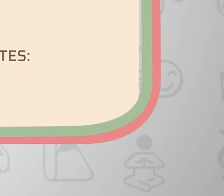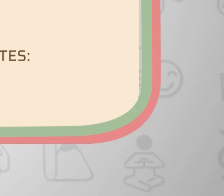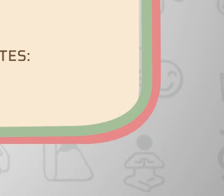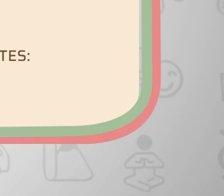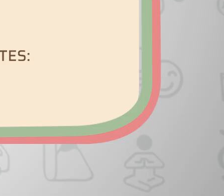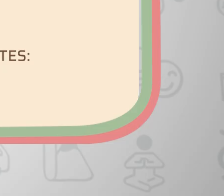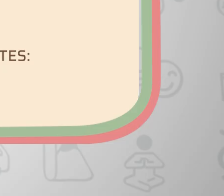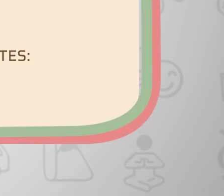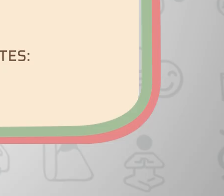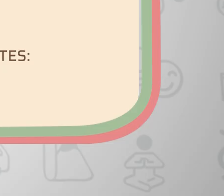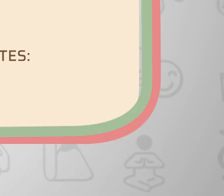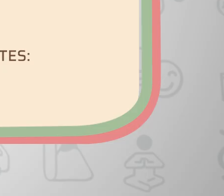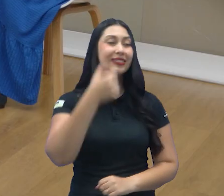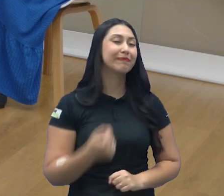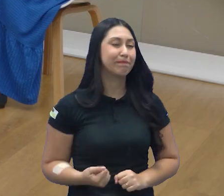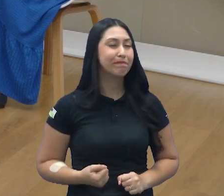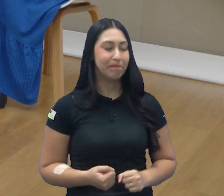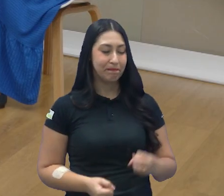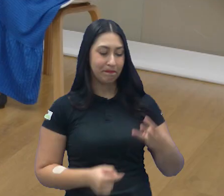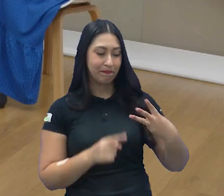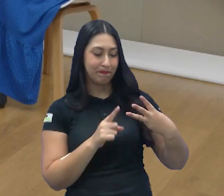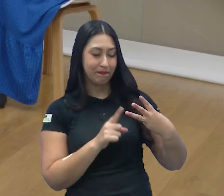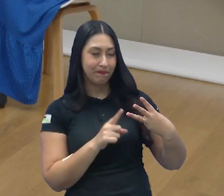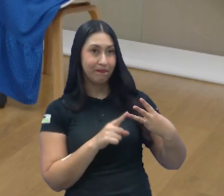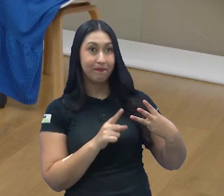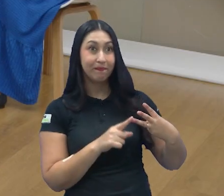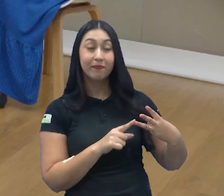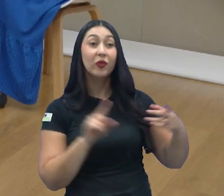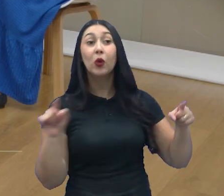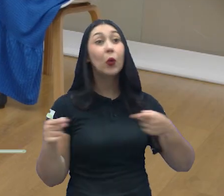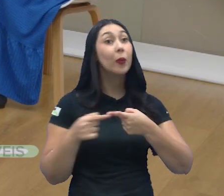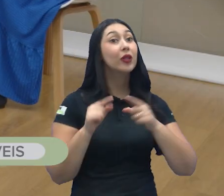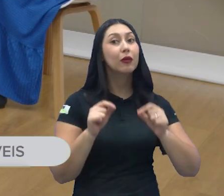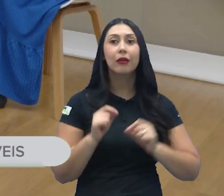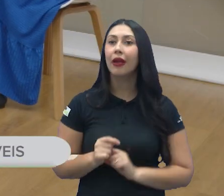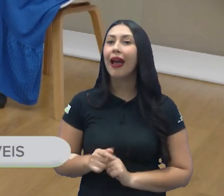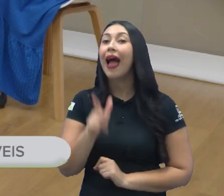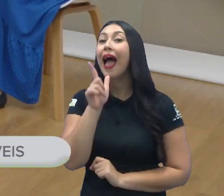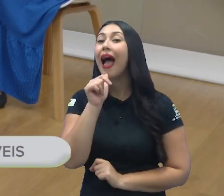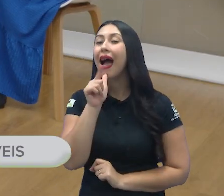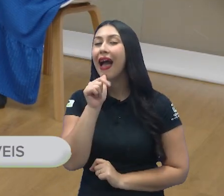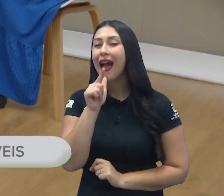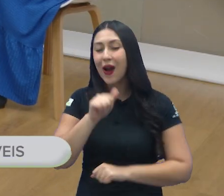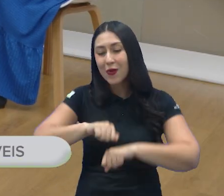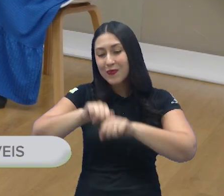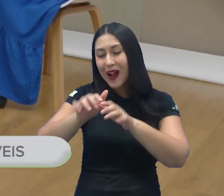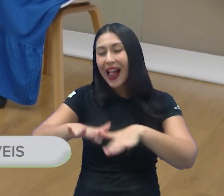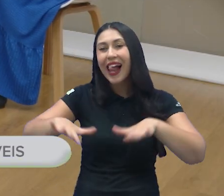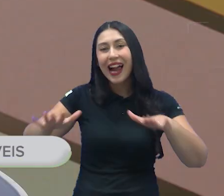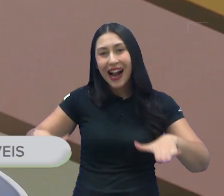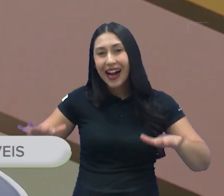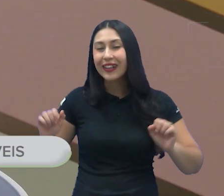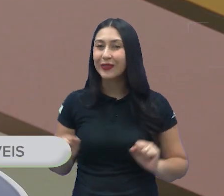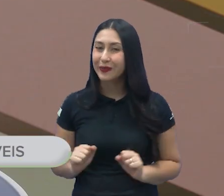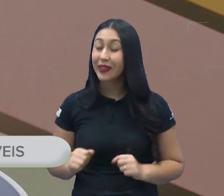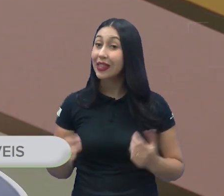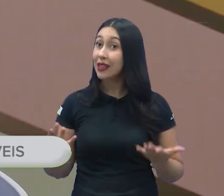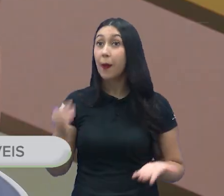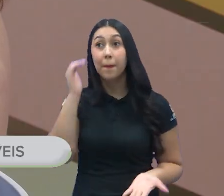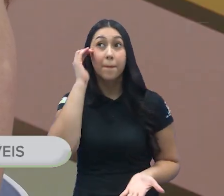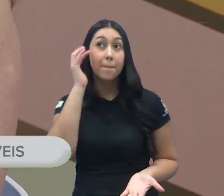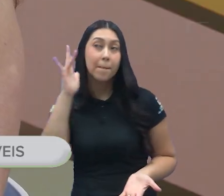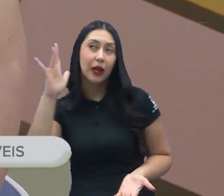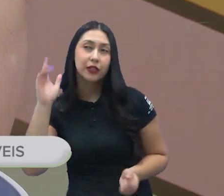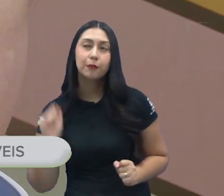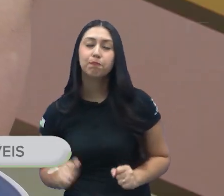Sim. Assim é o fleumático. Qual o elemento, Del? Água. Mas vamos lá pensar na água também, né?